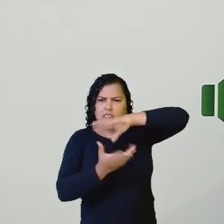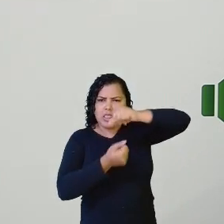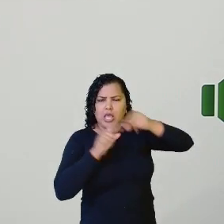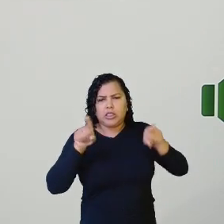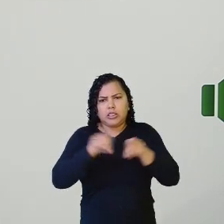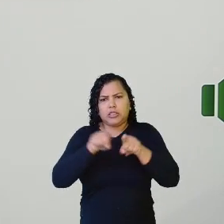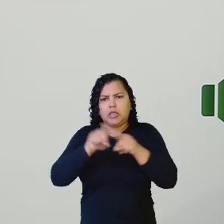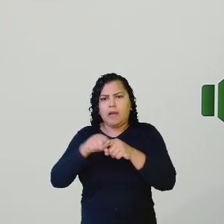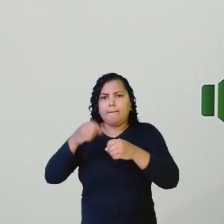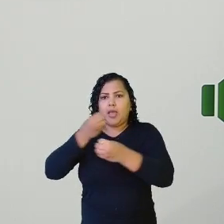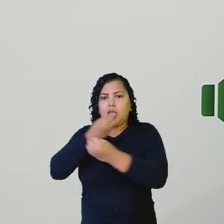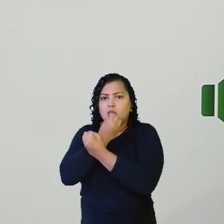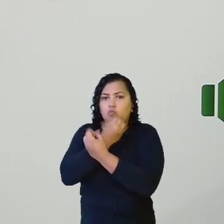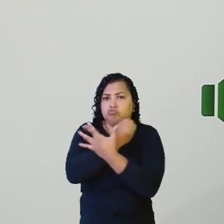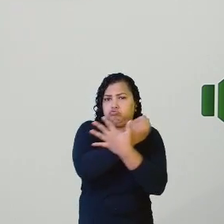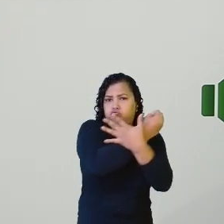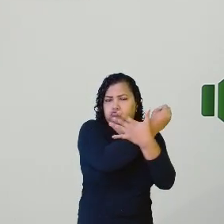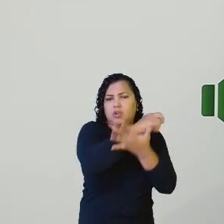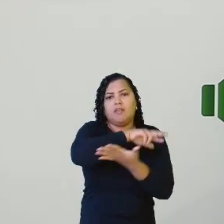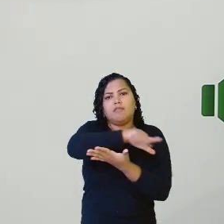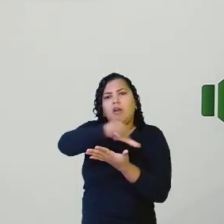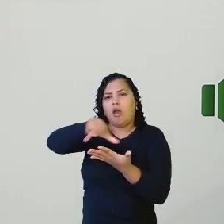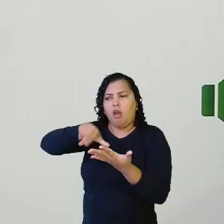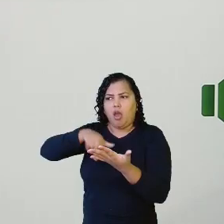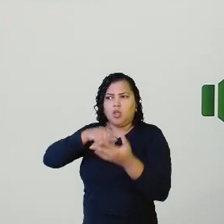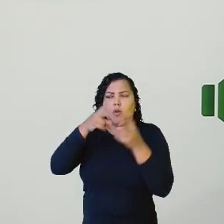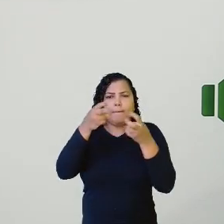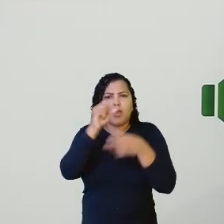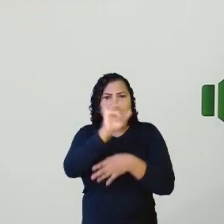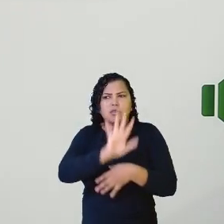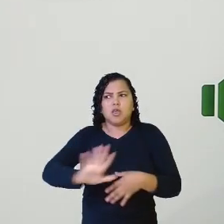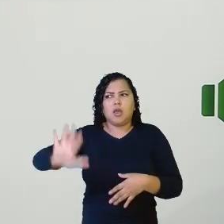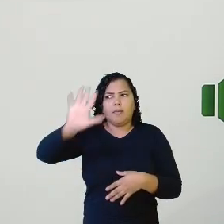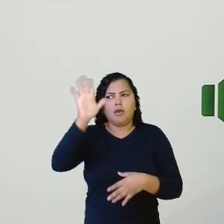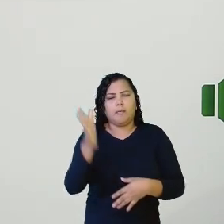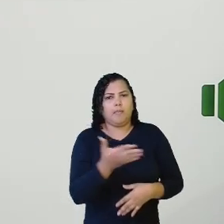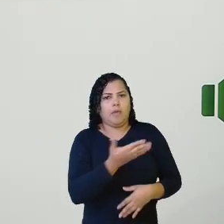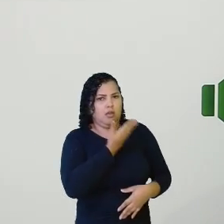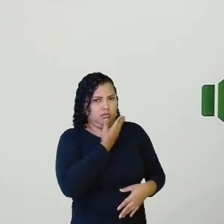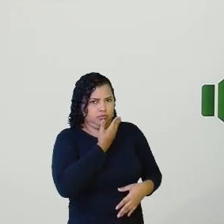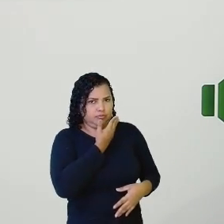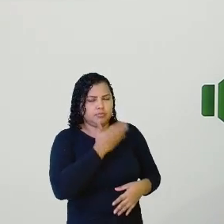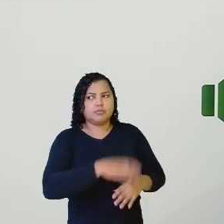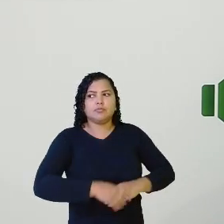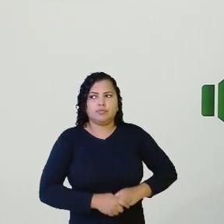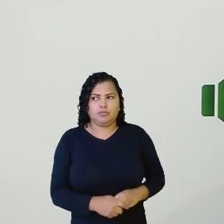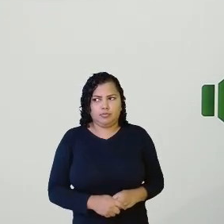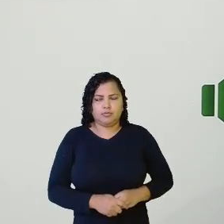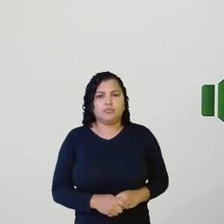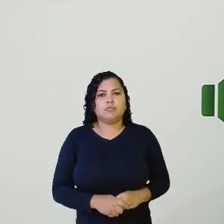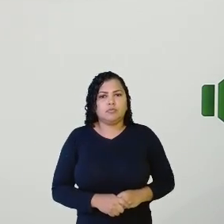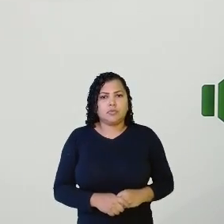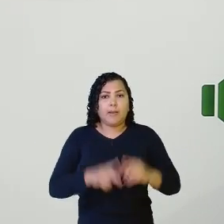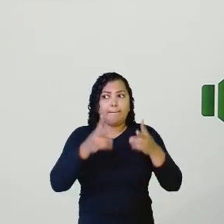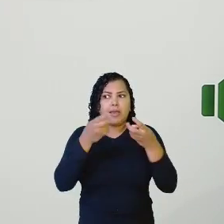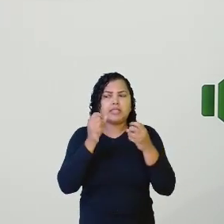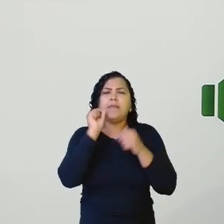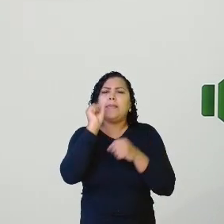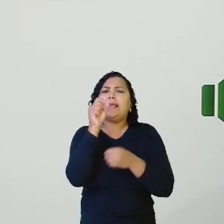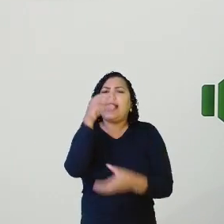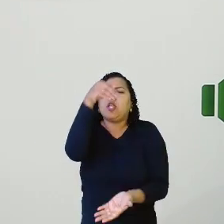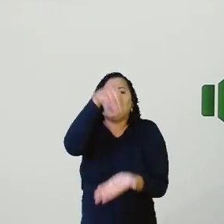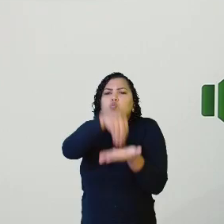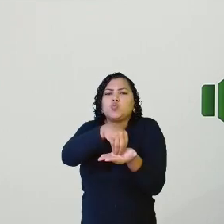já falei para você. E aí, a gente está vendo uma imagem desse sistema solar. Observe quem é que está no centro